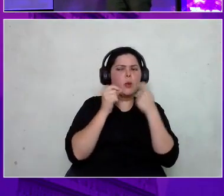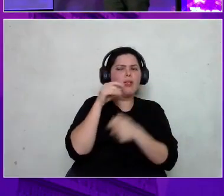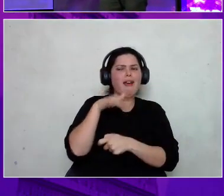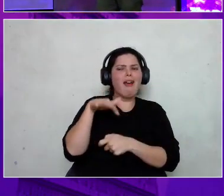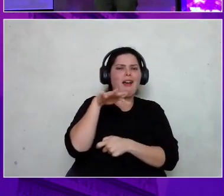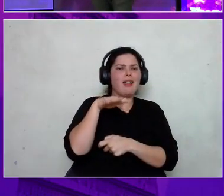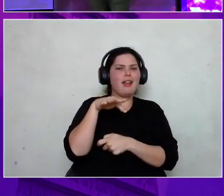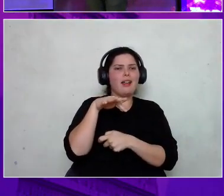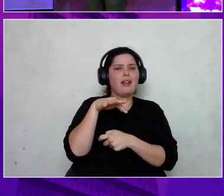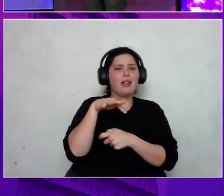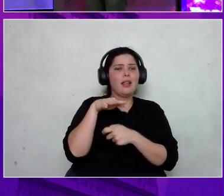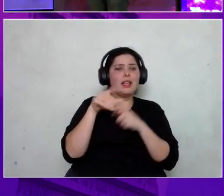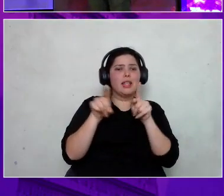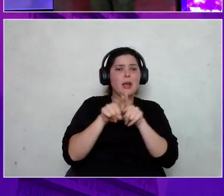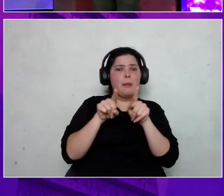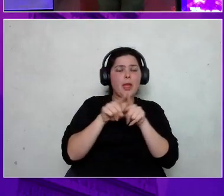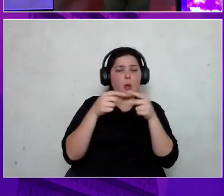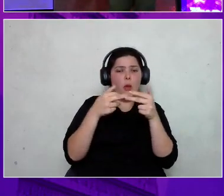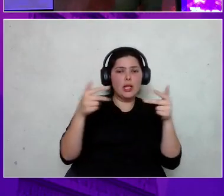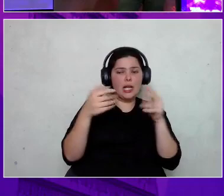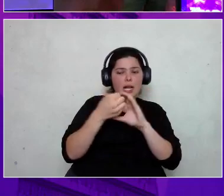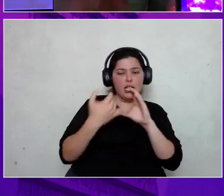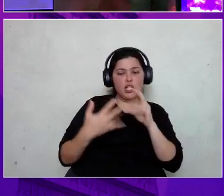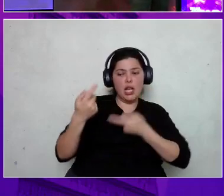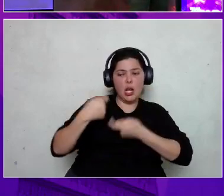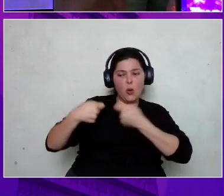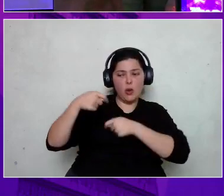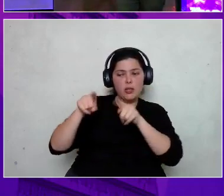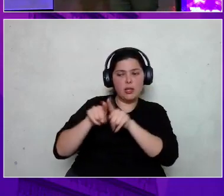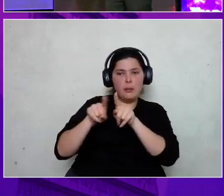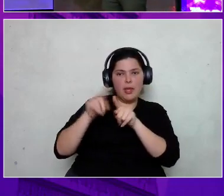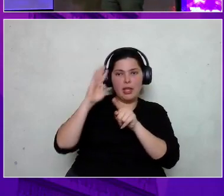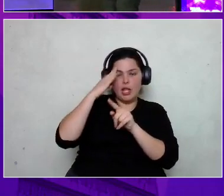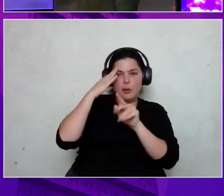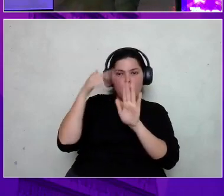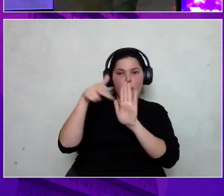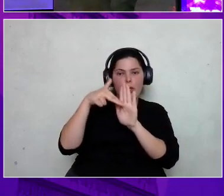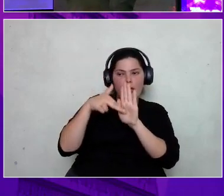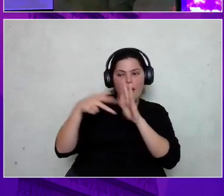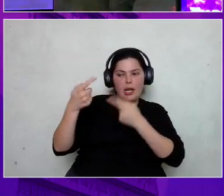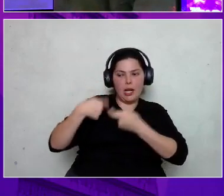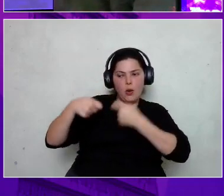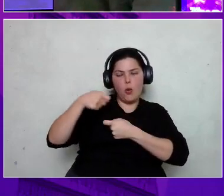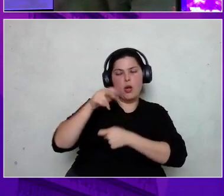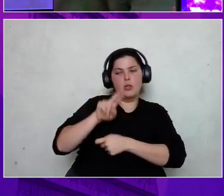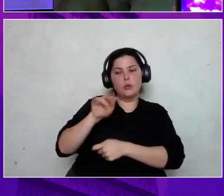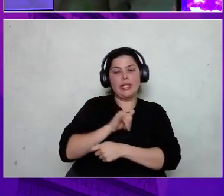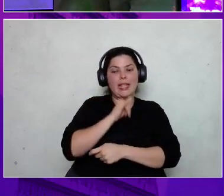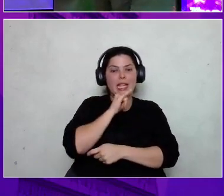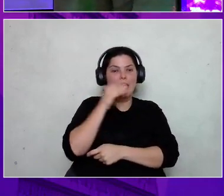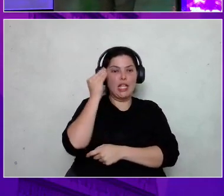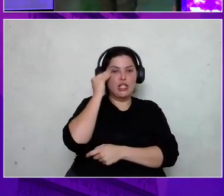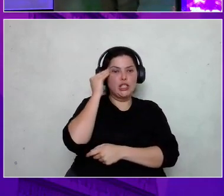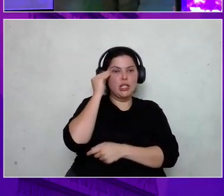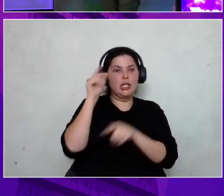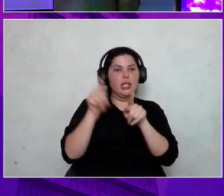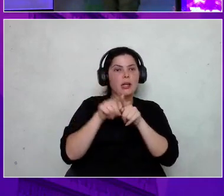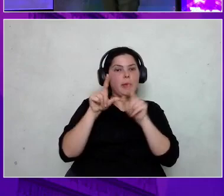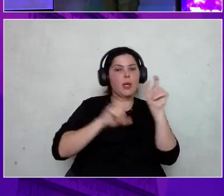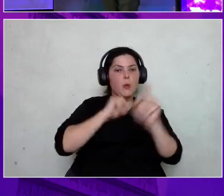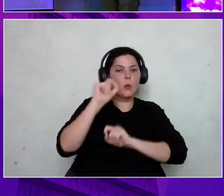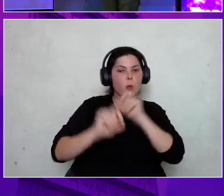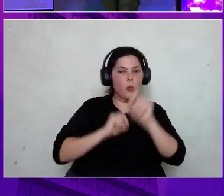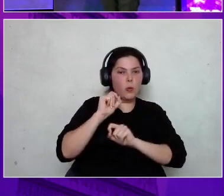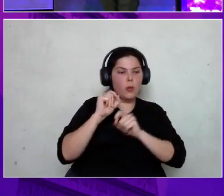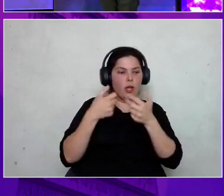features de negócio, com o entendimento de regras de negócio, aplicação de testes, mas ele começa a trabalhar um negócio que eu vou mostrar mais para frente, que